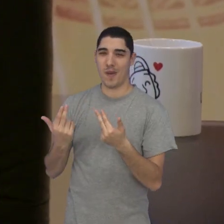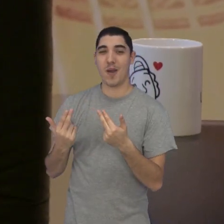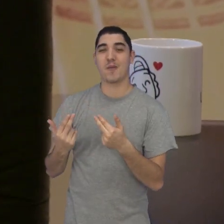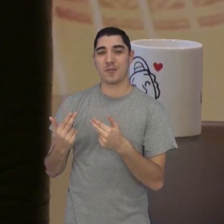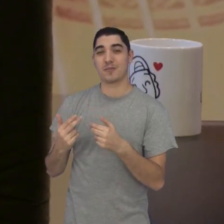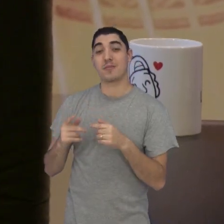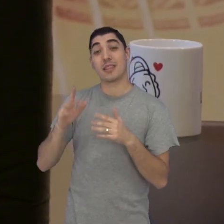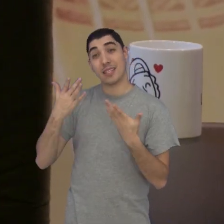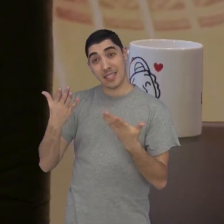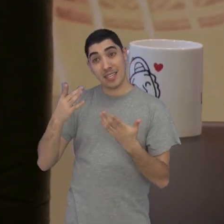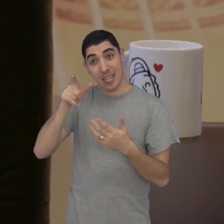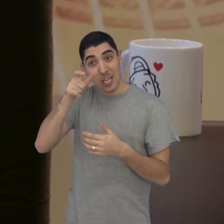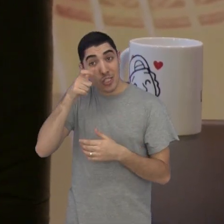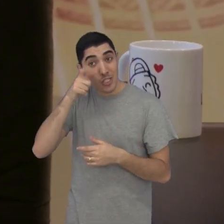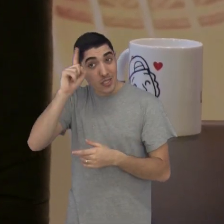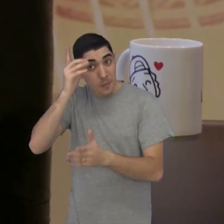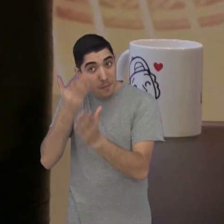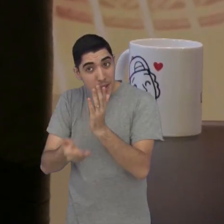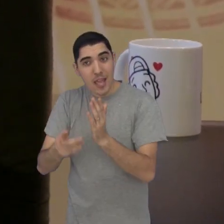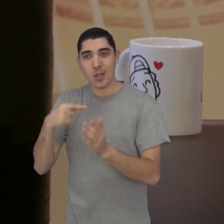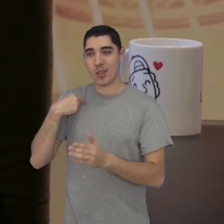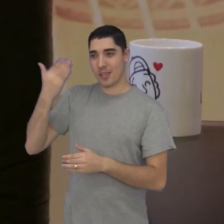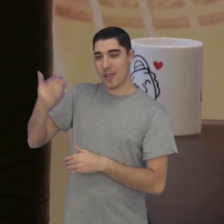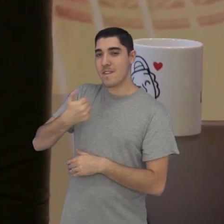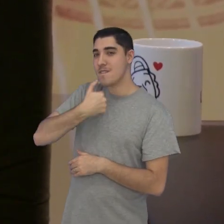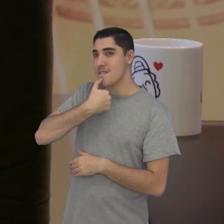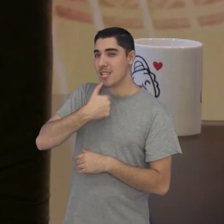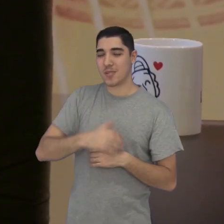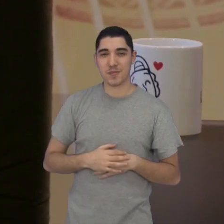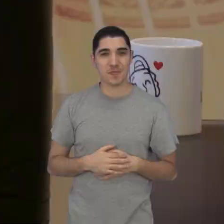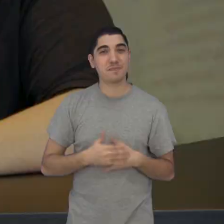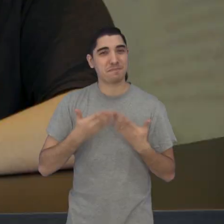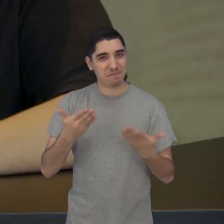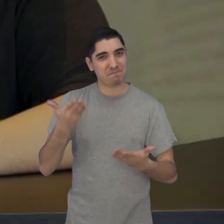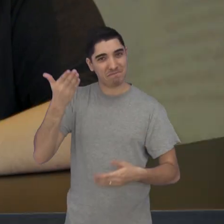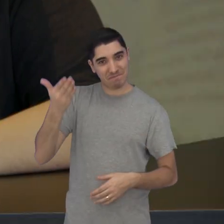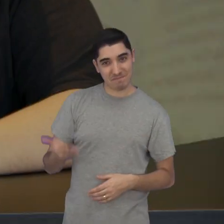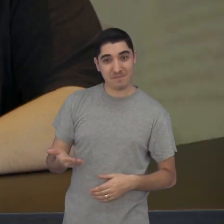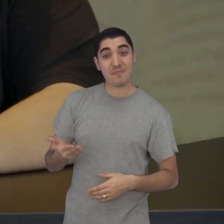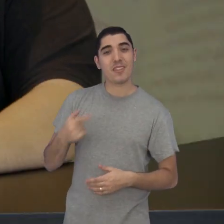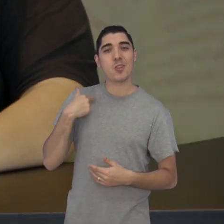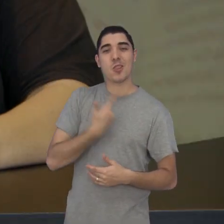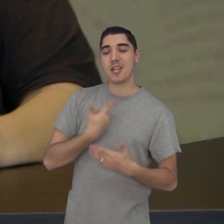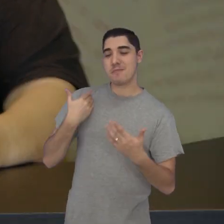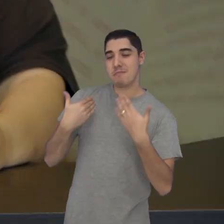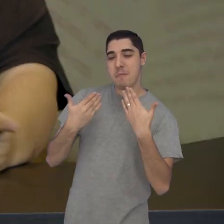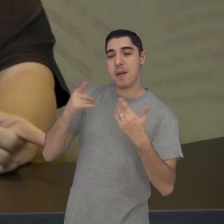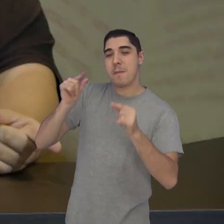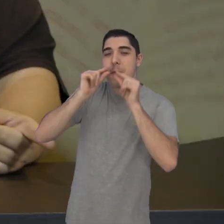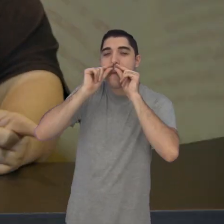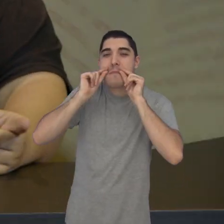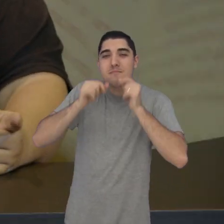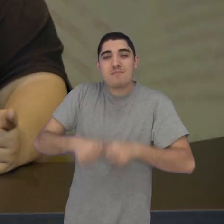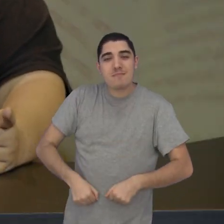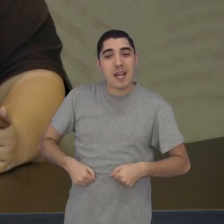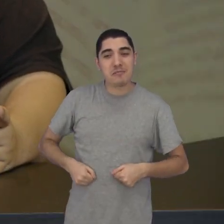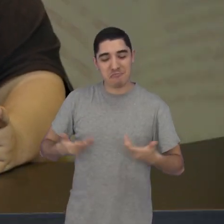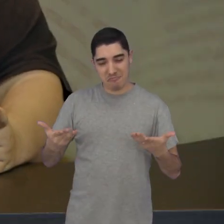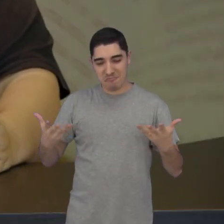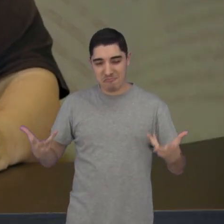contando história, contando caos, e não deixa de assistir o nosso querido amigo aqui sempre. É isso aí, ó. Esse foi a prosa